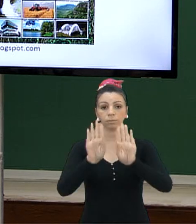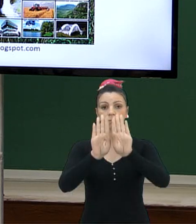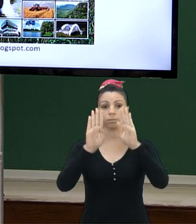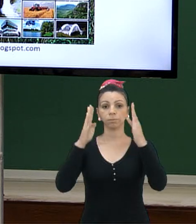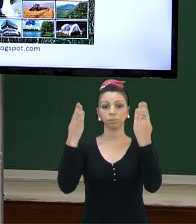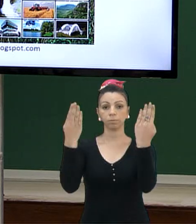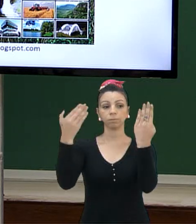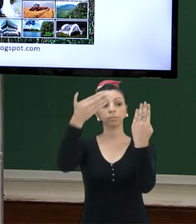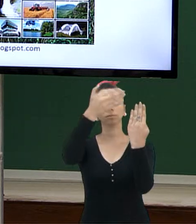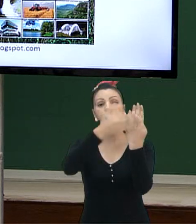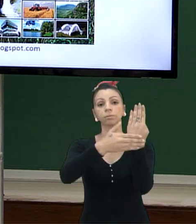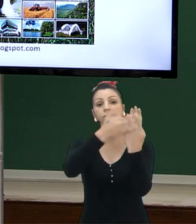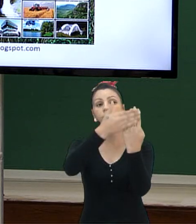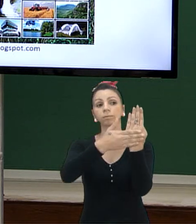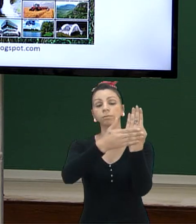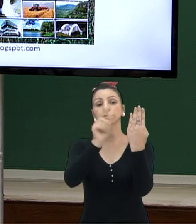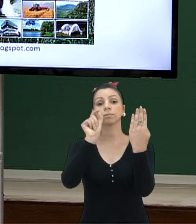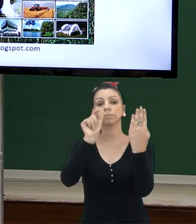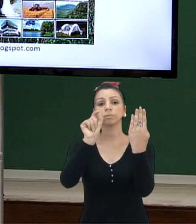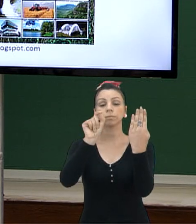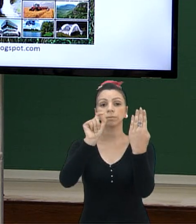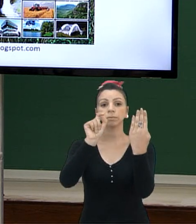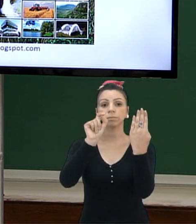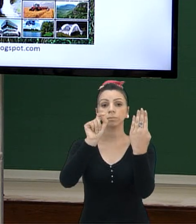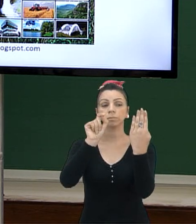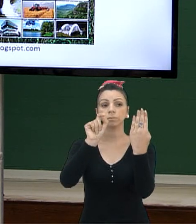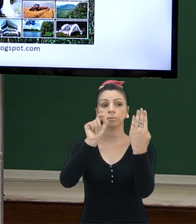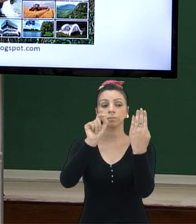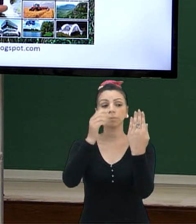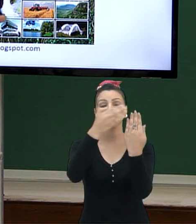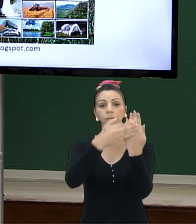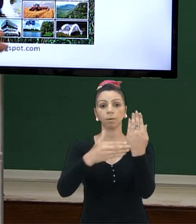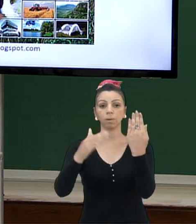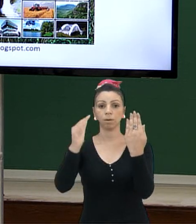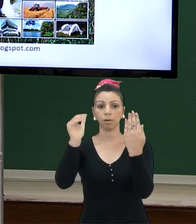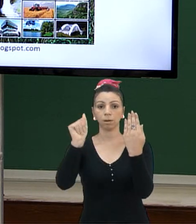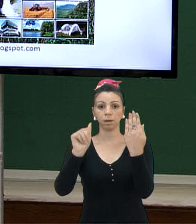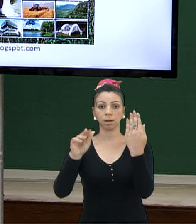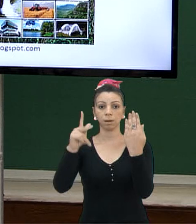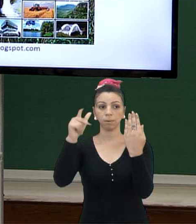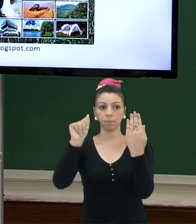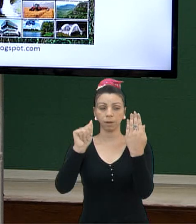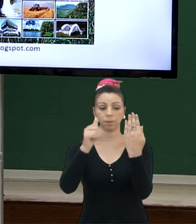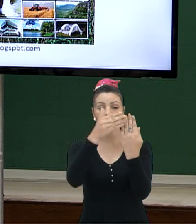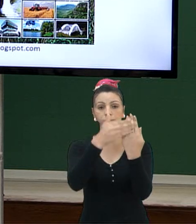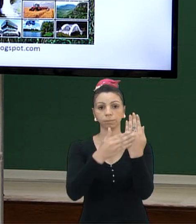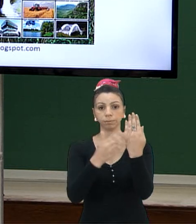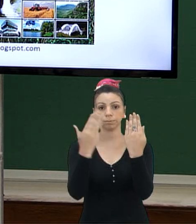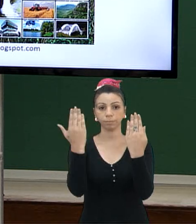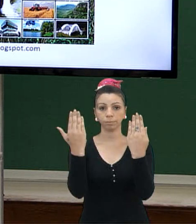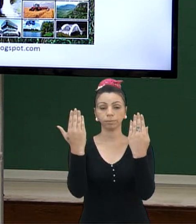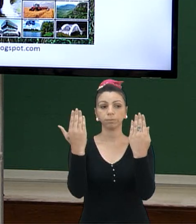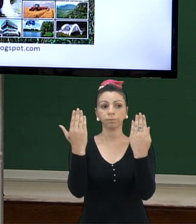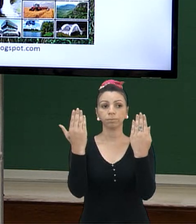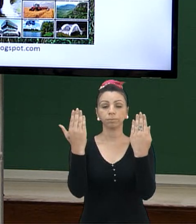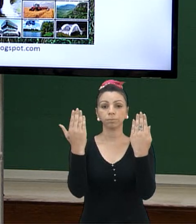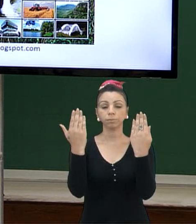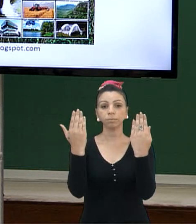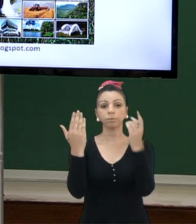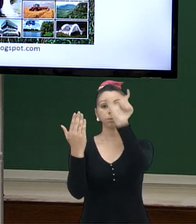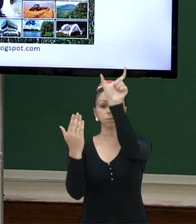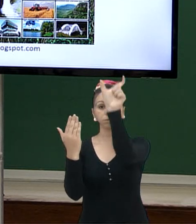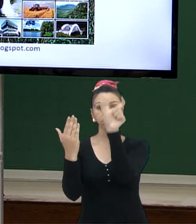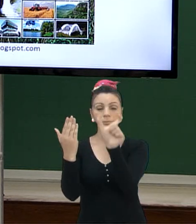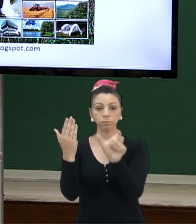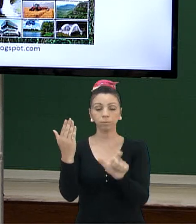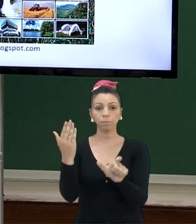que apresenta o quê? A capa fica lá. Depois eu tenho a